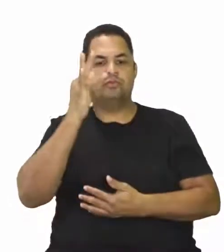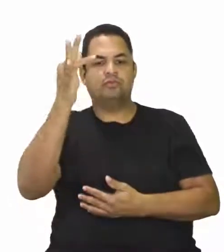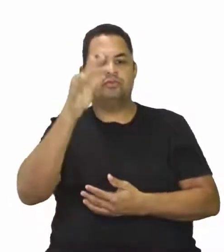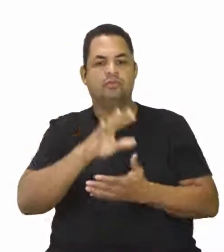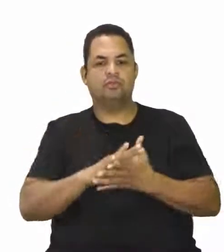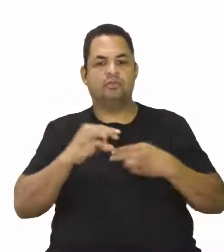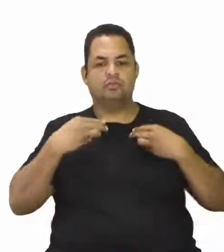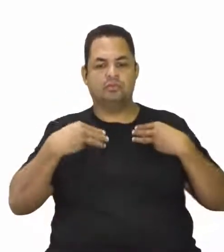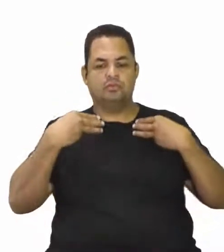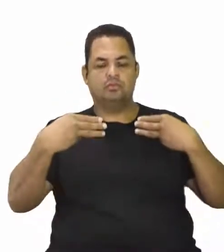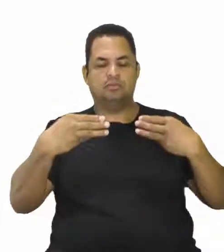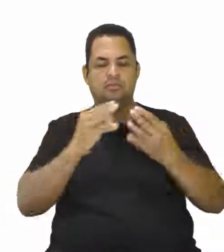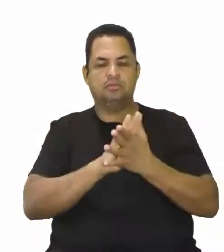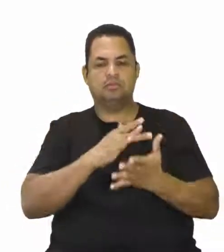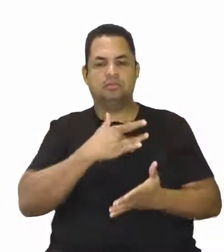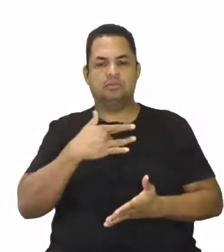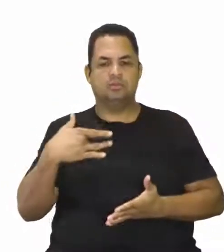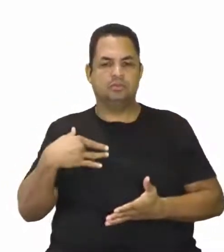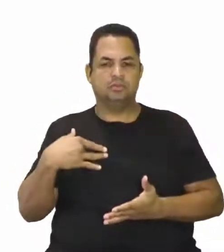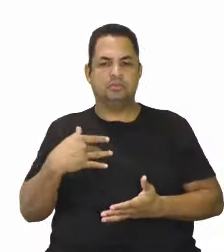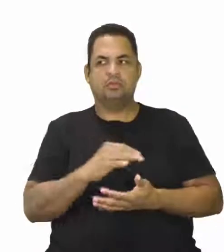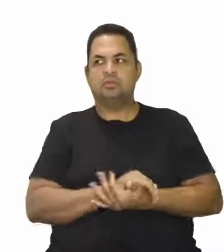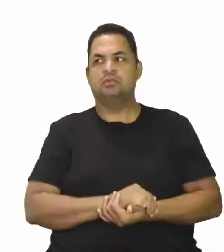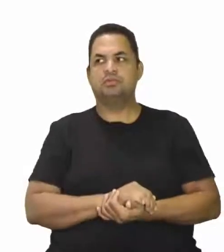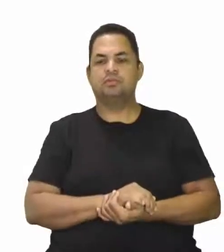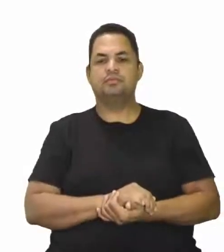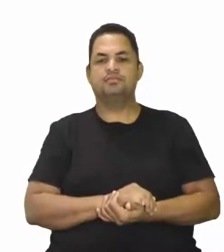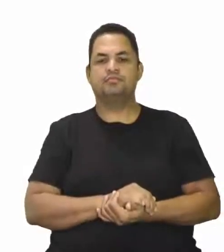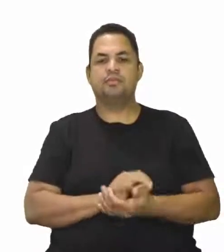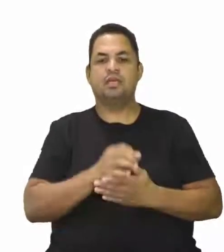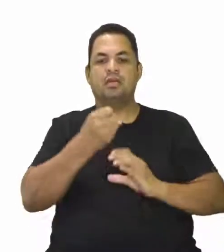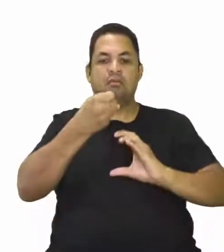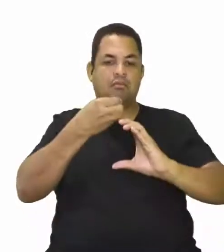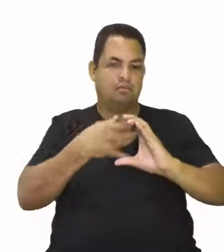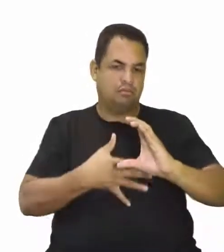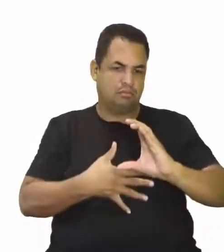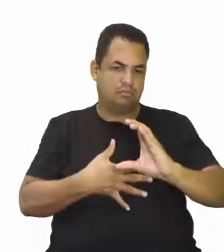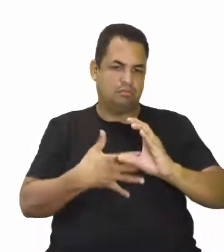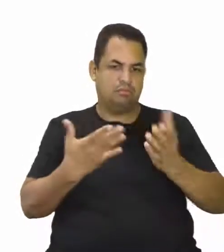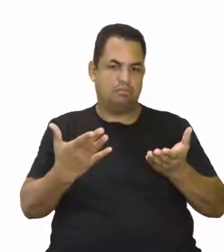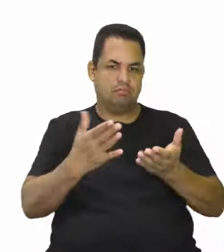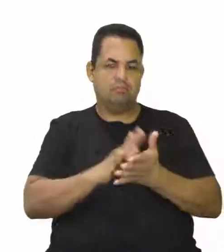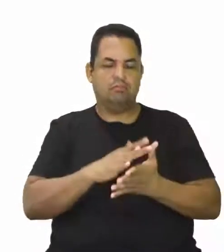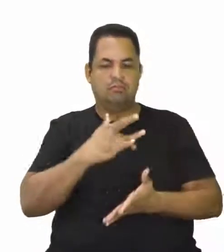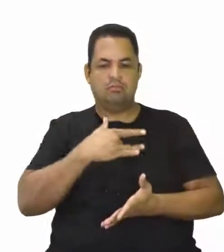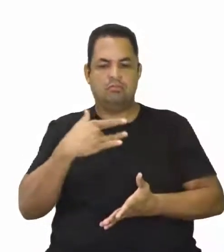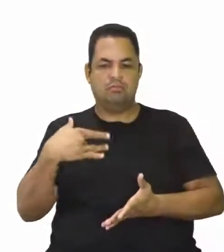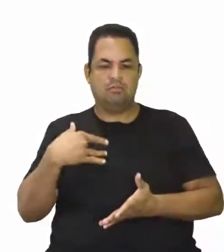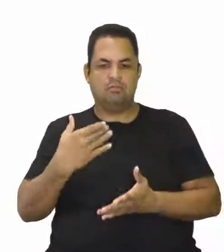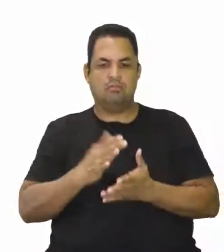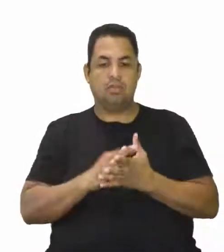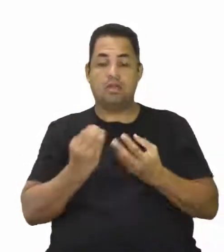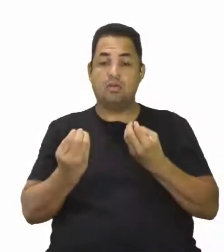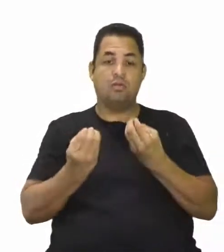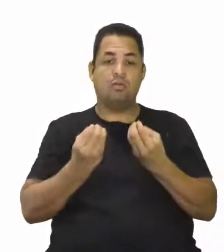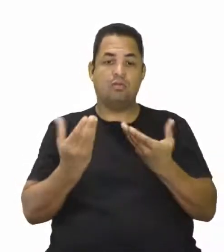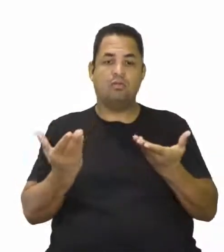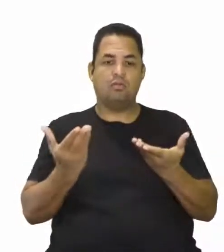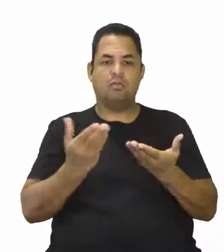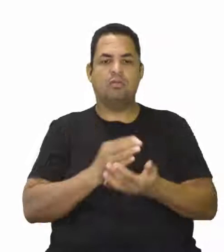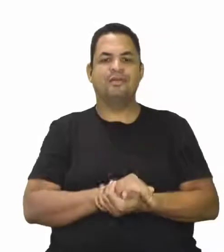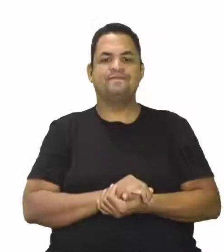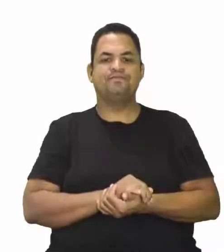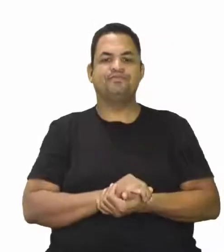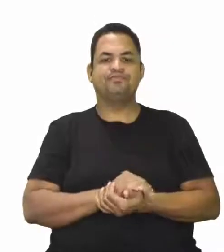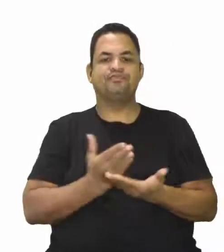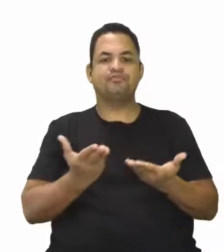ministra de salud. Então, a característica saúde É o modo. é um modo,